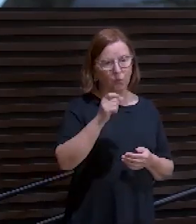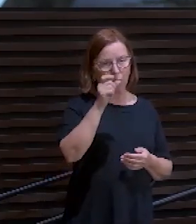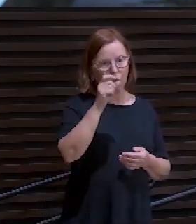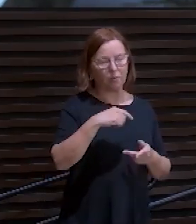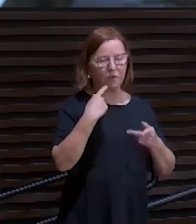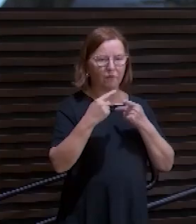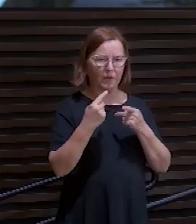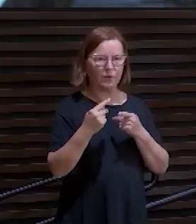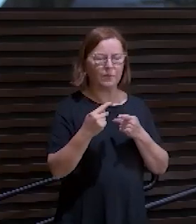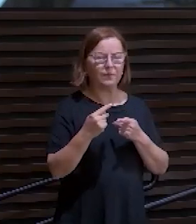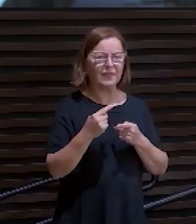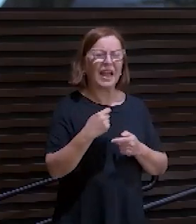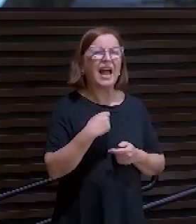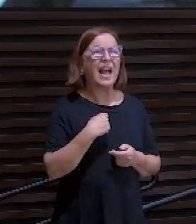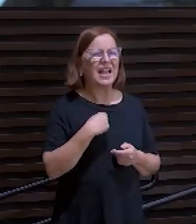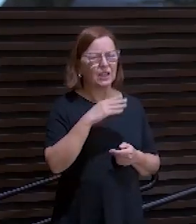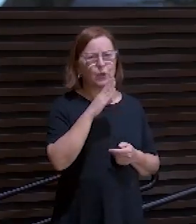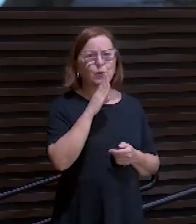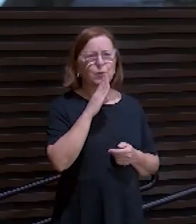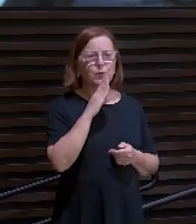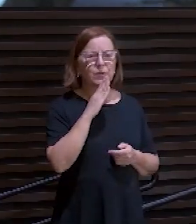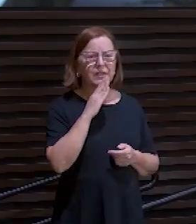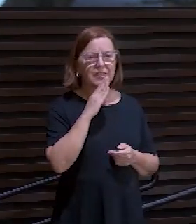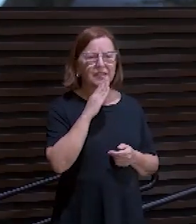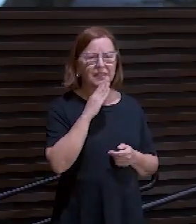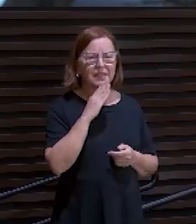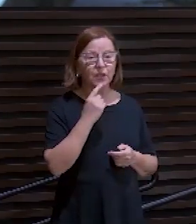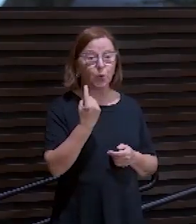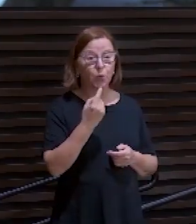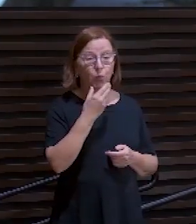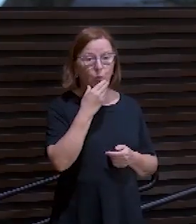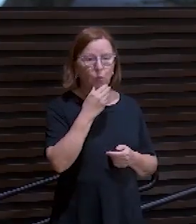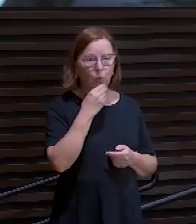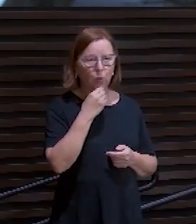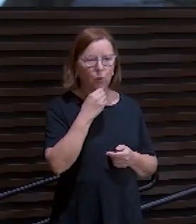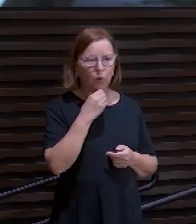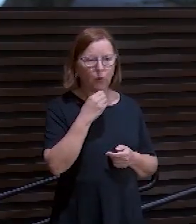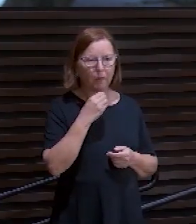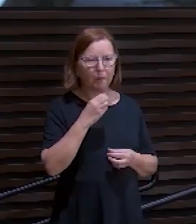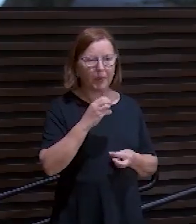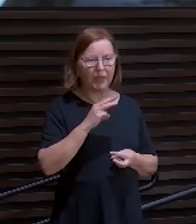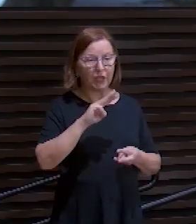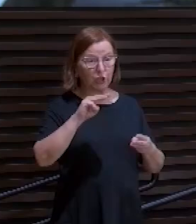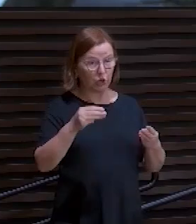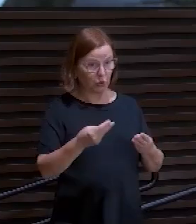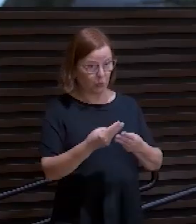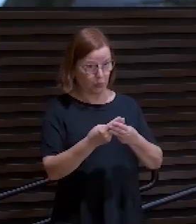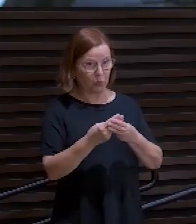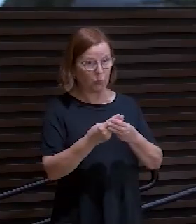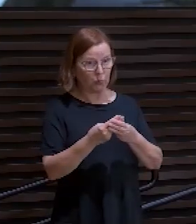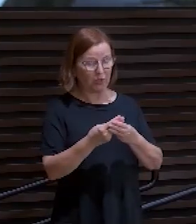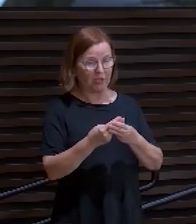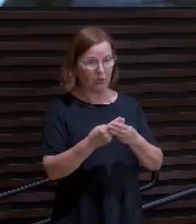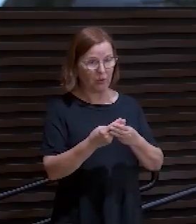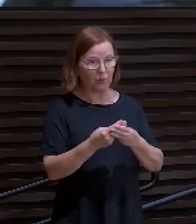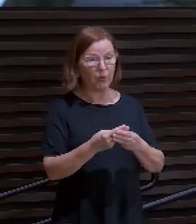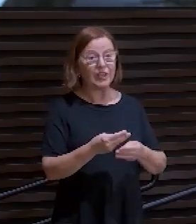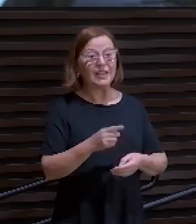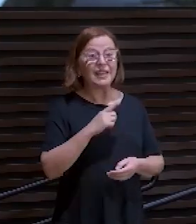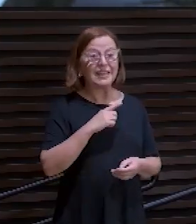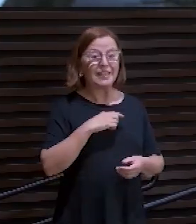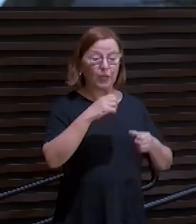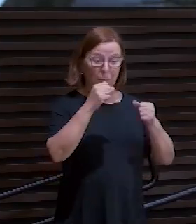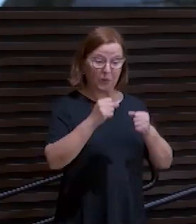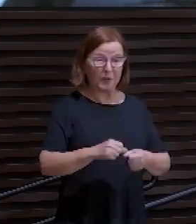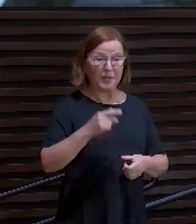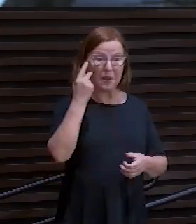que eu conheci na prisão, e este homem ele tem poder, perceba as palavras, ele tem poder para